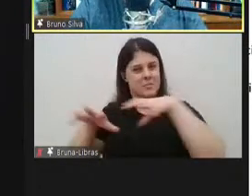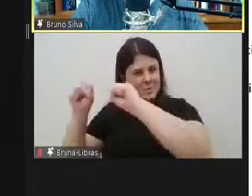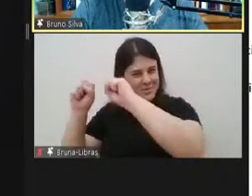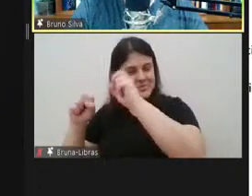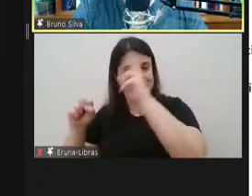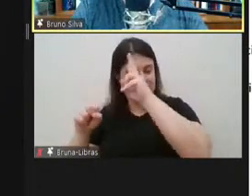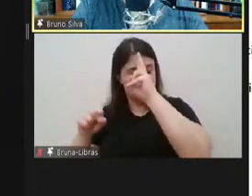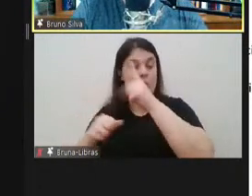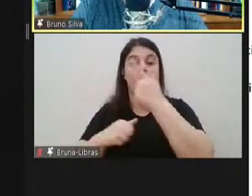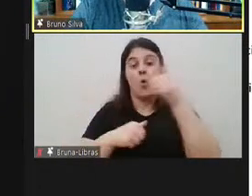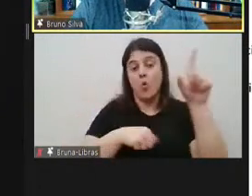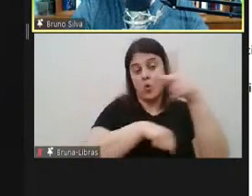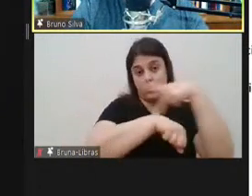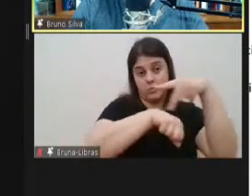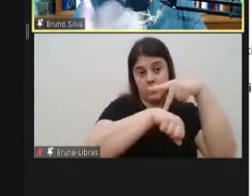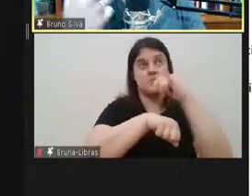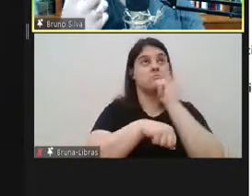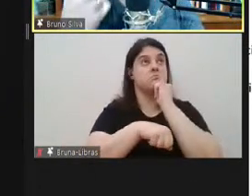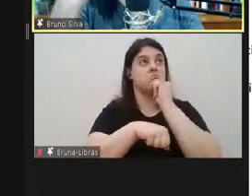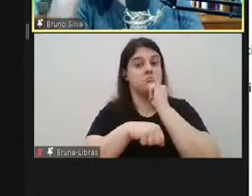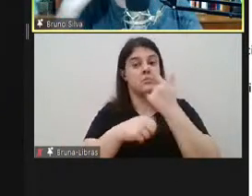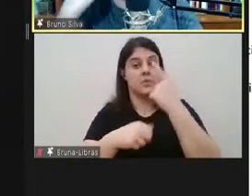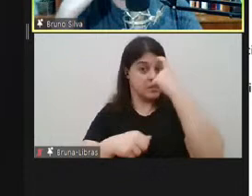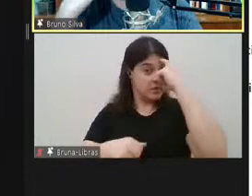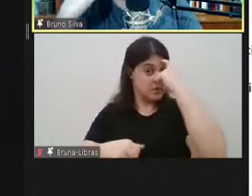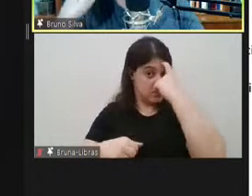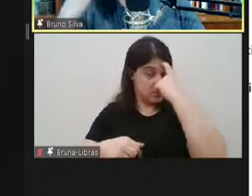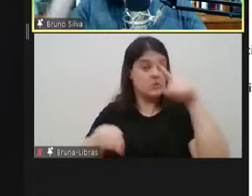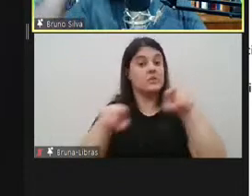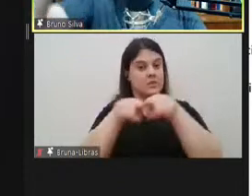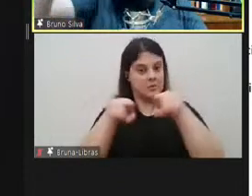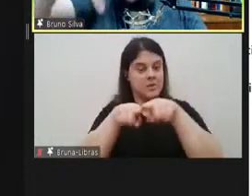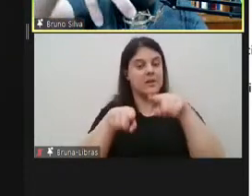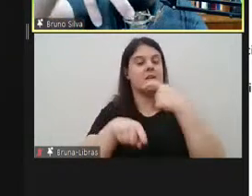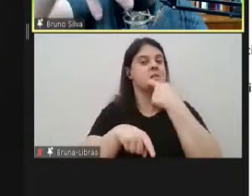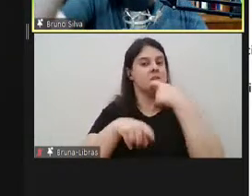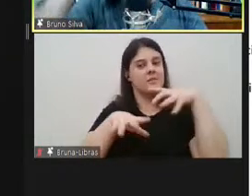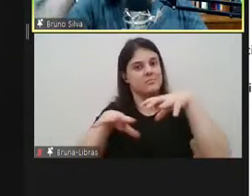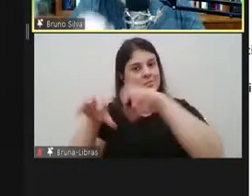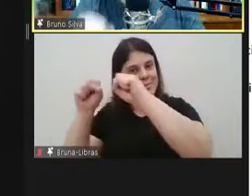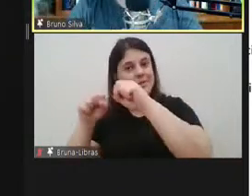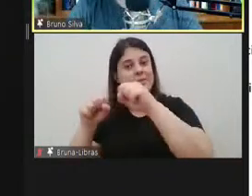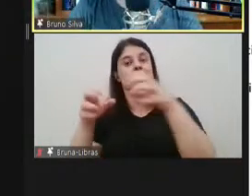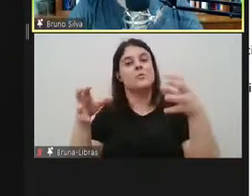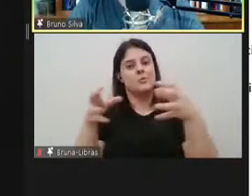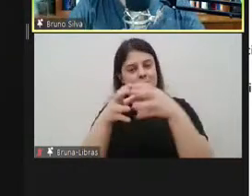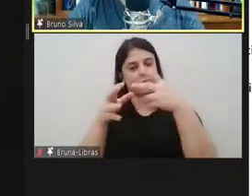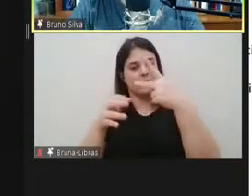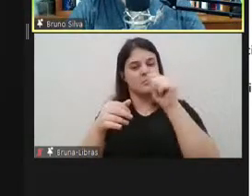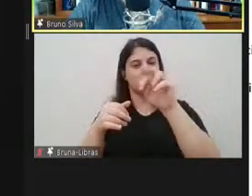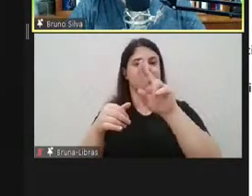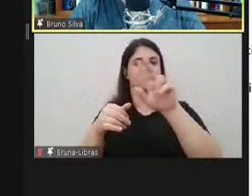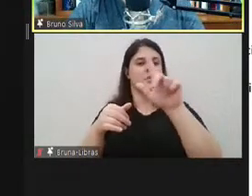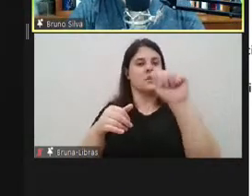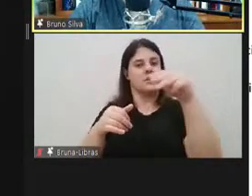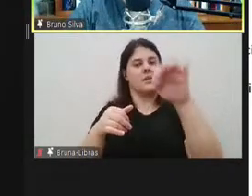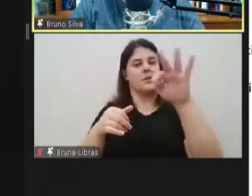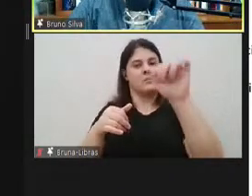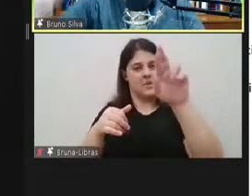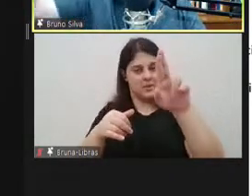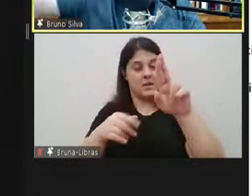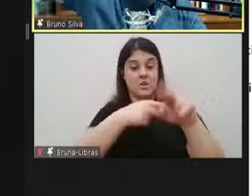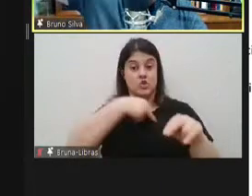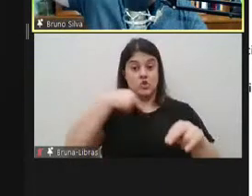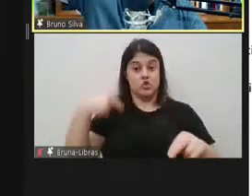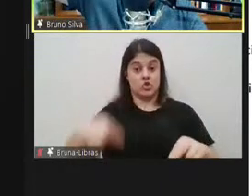como por exemplo uma índia que também foi colonizada pelo inglês pelos ingleses têm um sistema parlamentarista você já